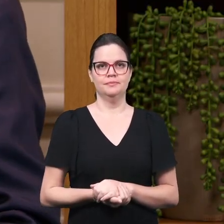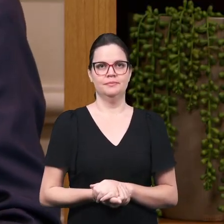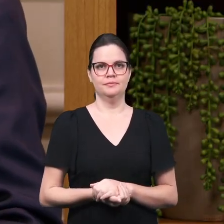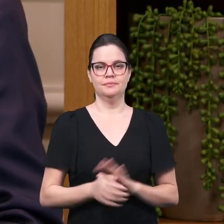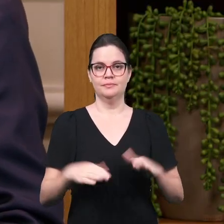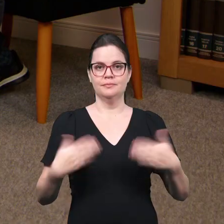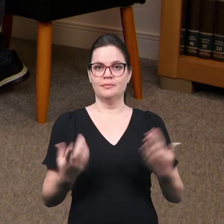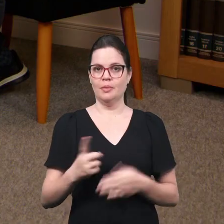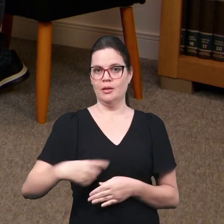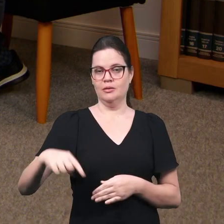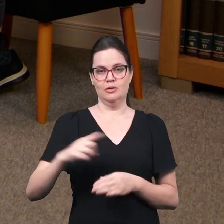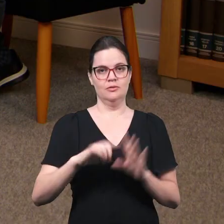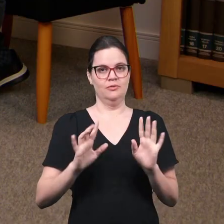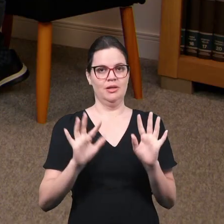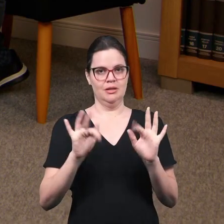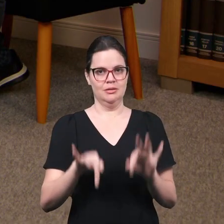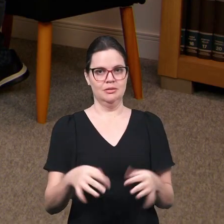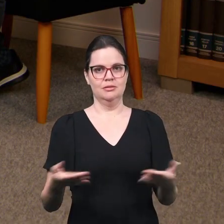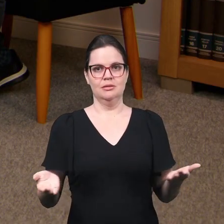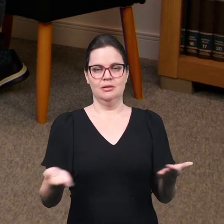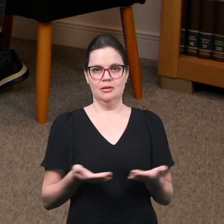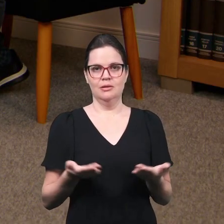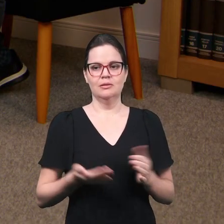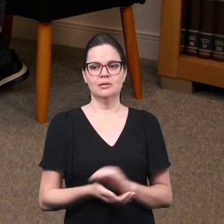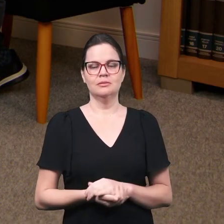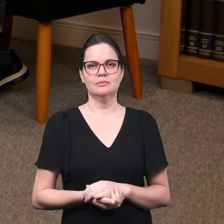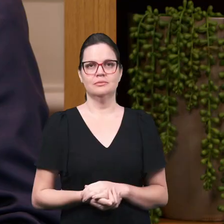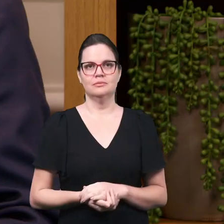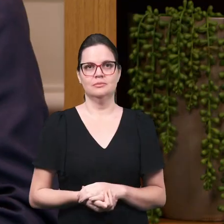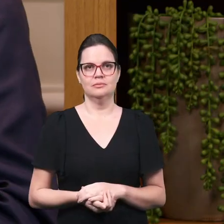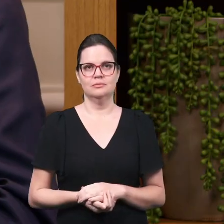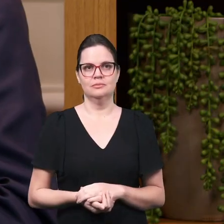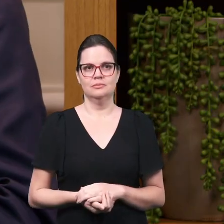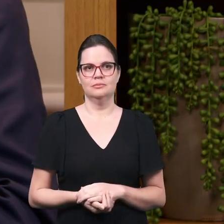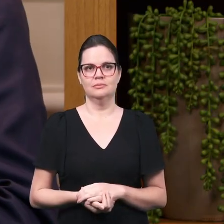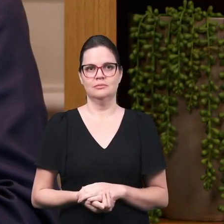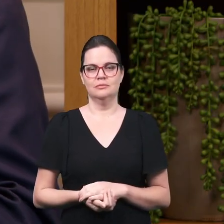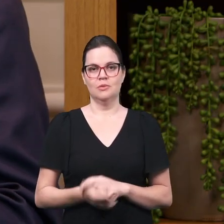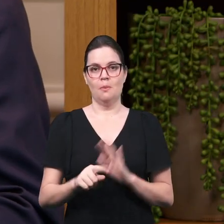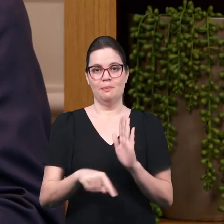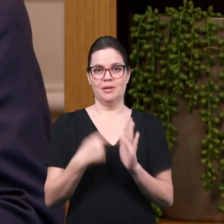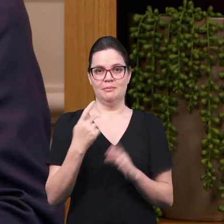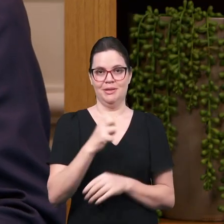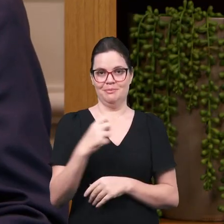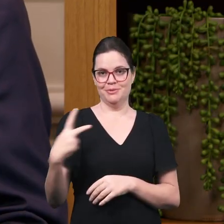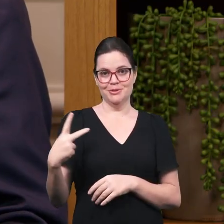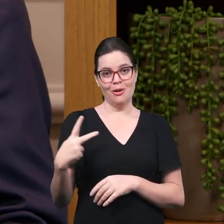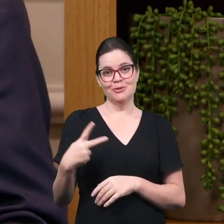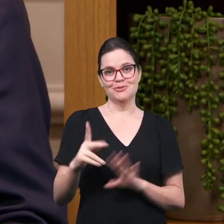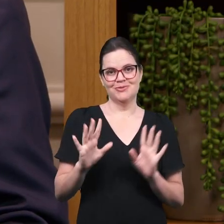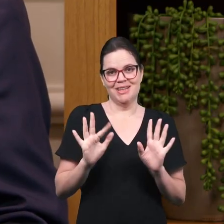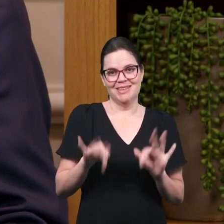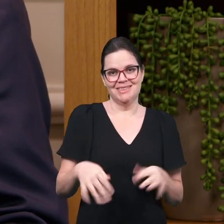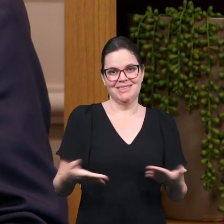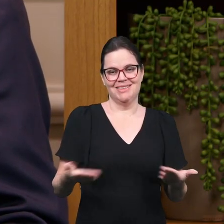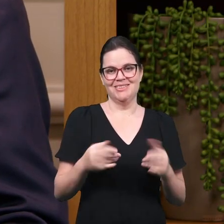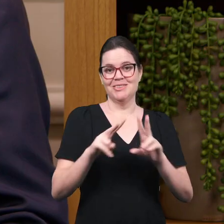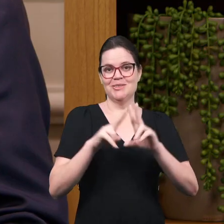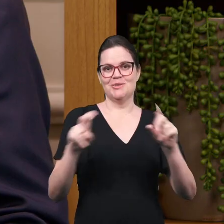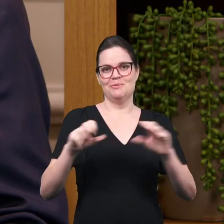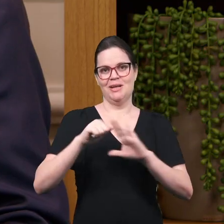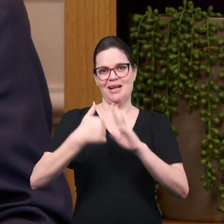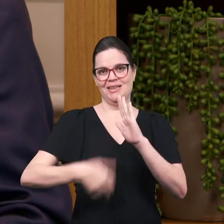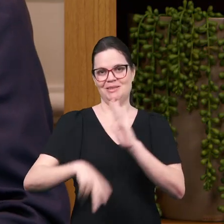aqui finalizando, Estamos finalizando este primeiro programa dos atributos